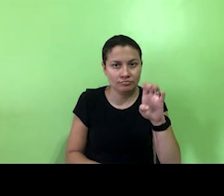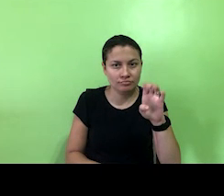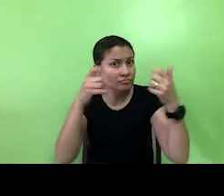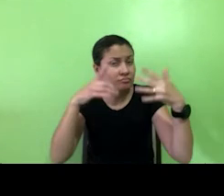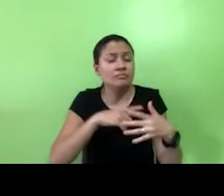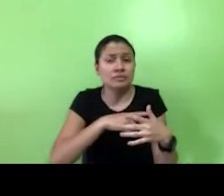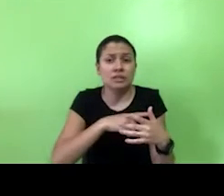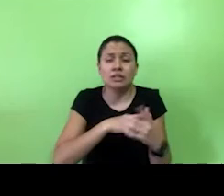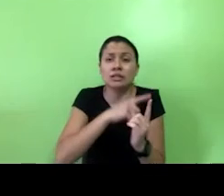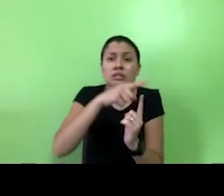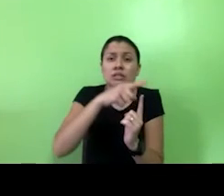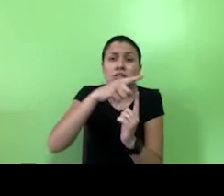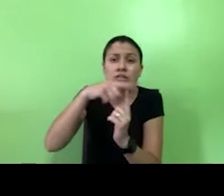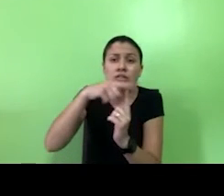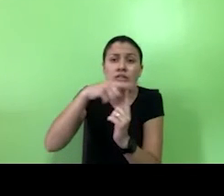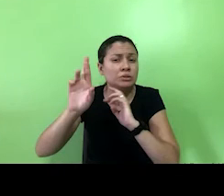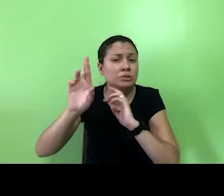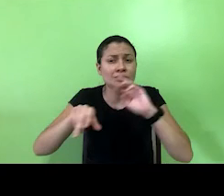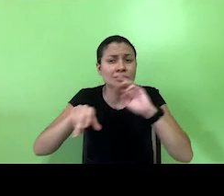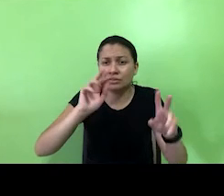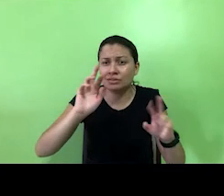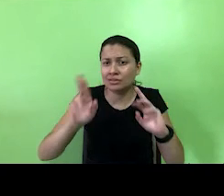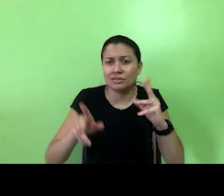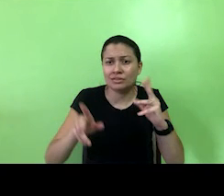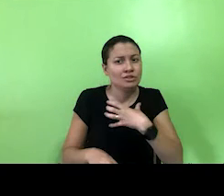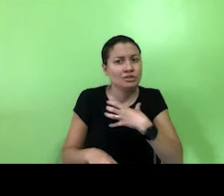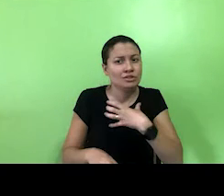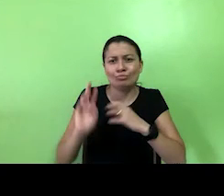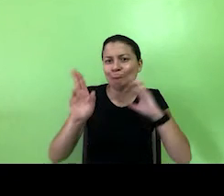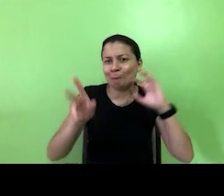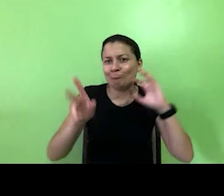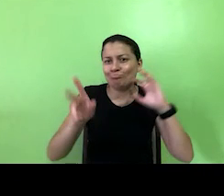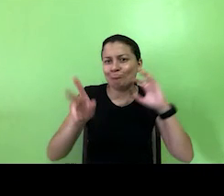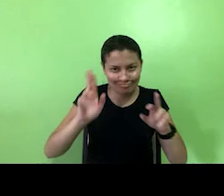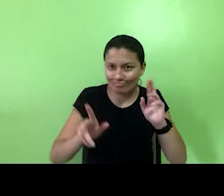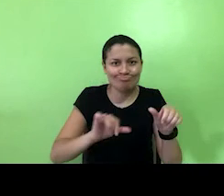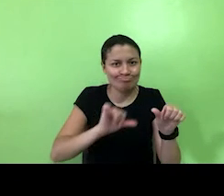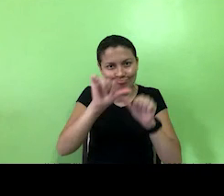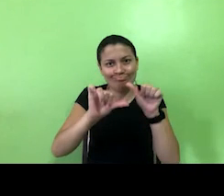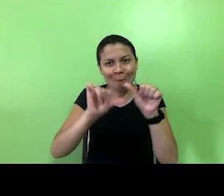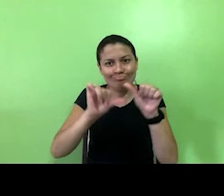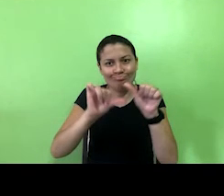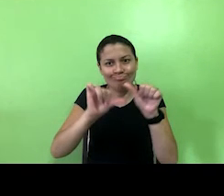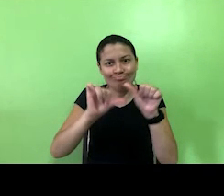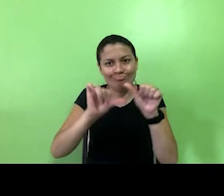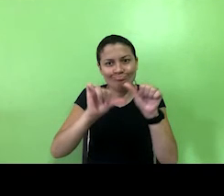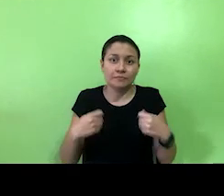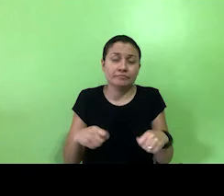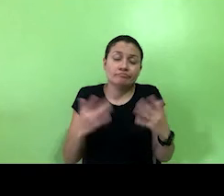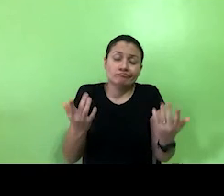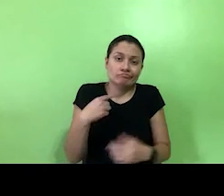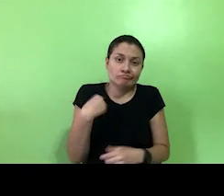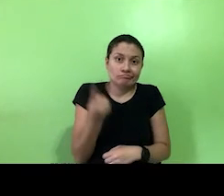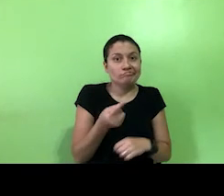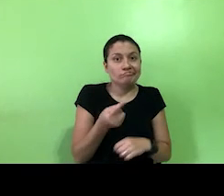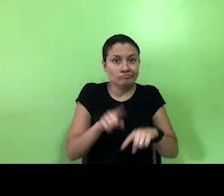diferentes necessidades, com diferentes contextos, com diferentes dores para serem sanadas. E, no fim, para o nosso produto,